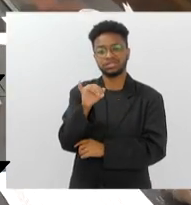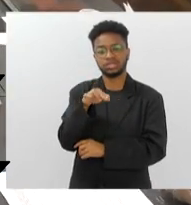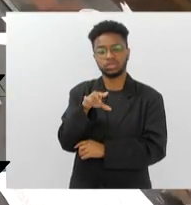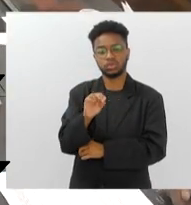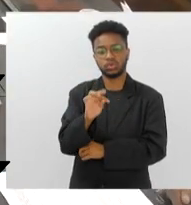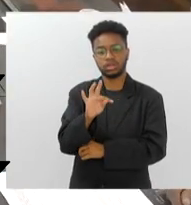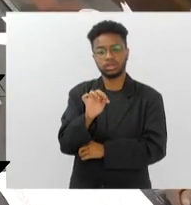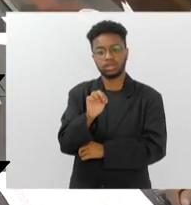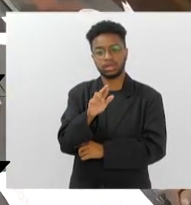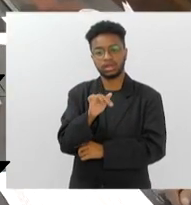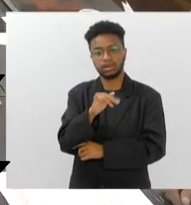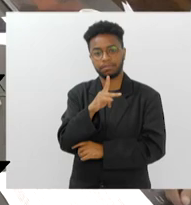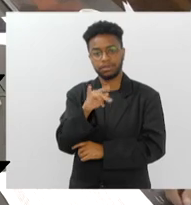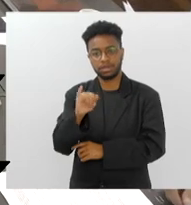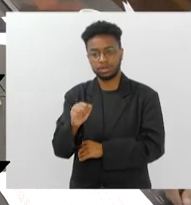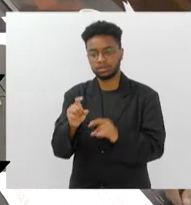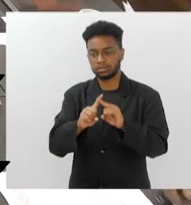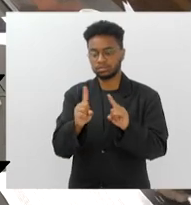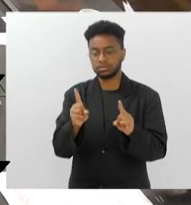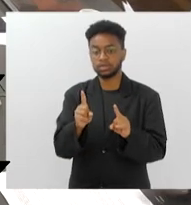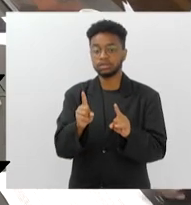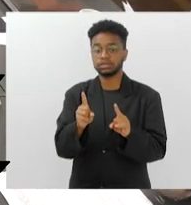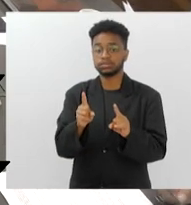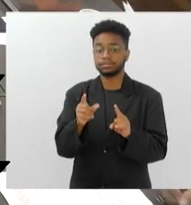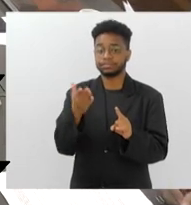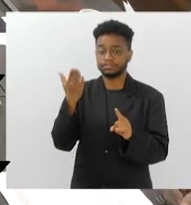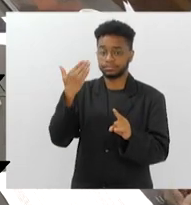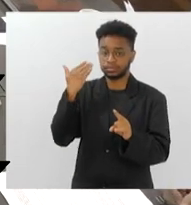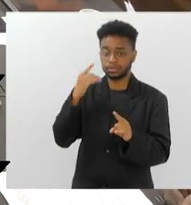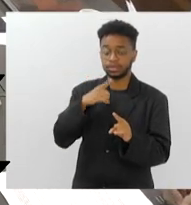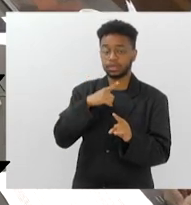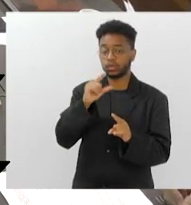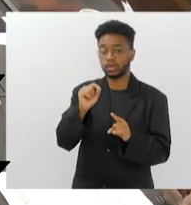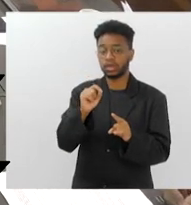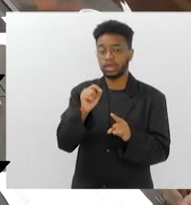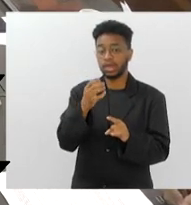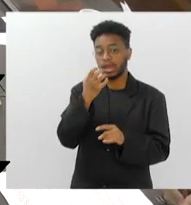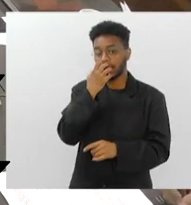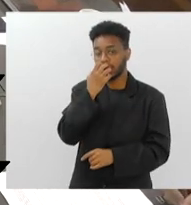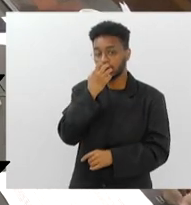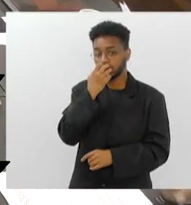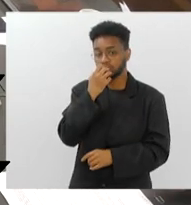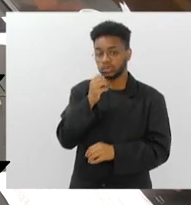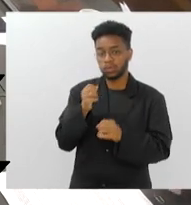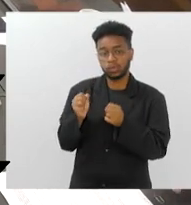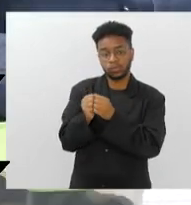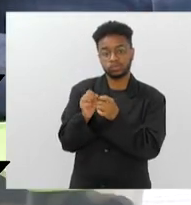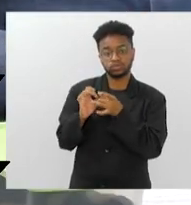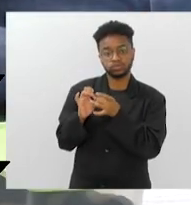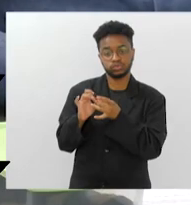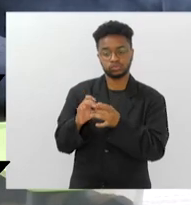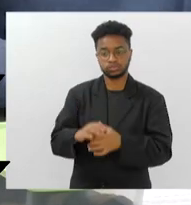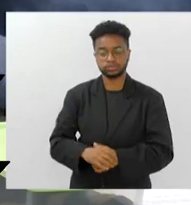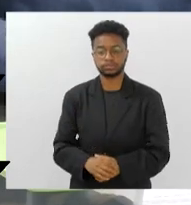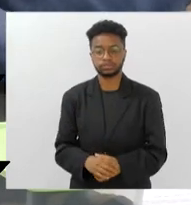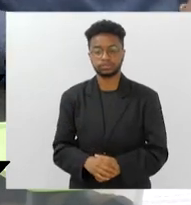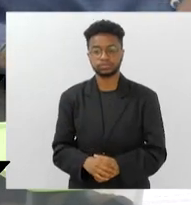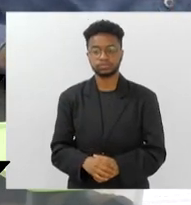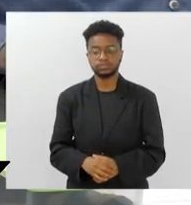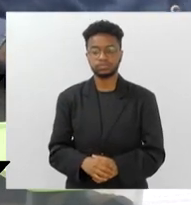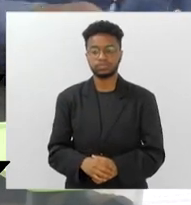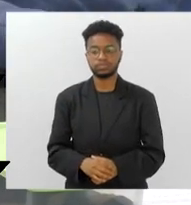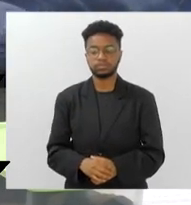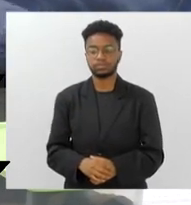Salv engano acho que o intuito meritório do deputado Milton Rangel naquele momento são os cães de de companhia companhia exatamente isso que eu